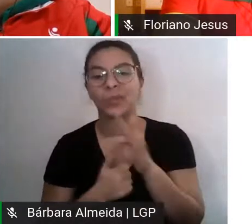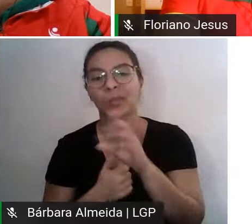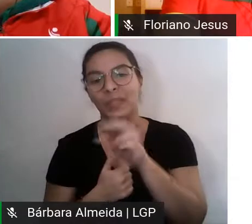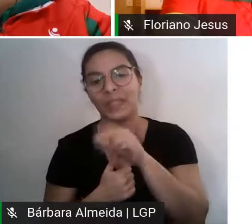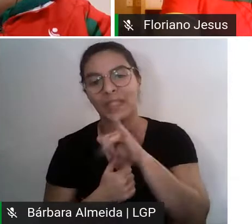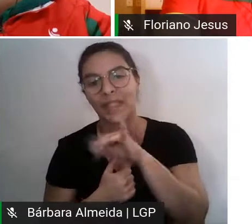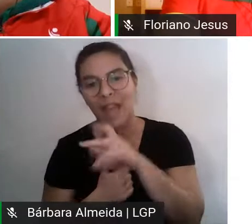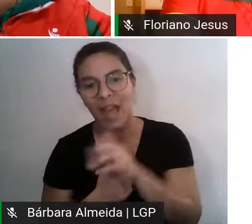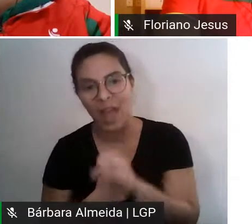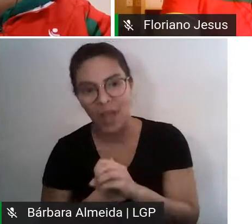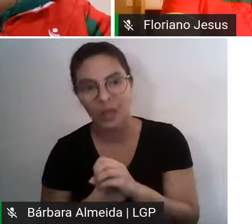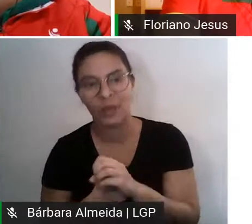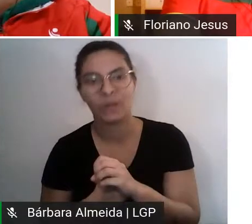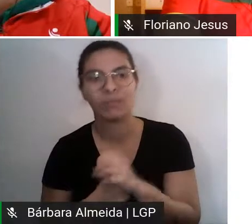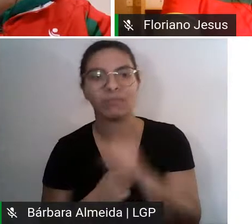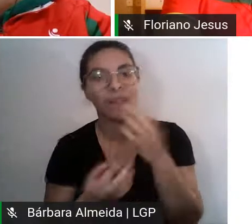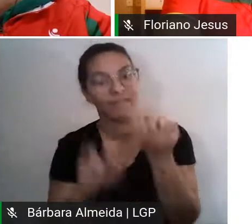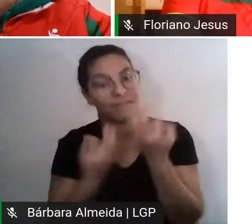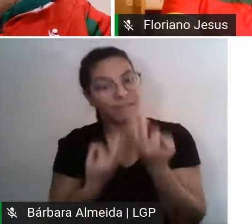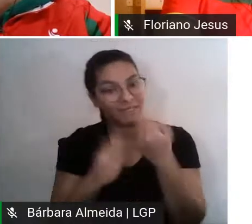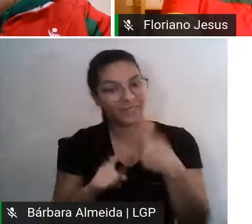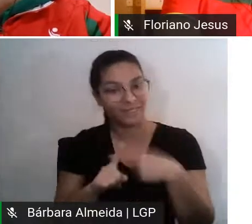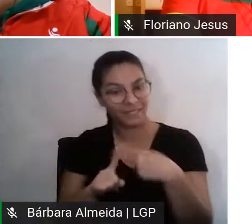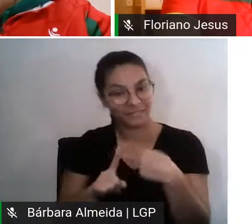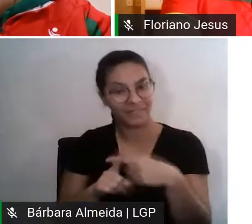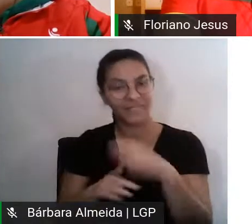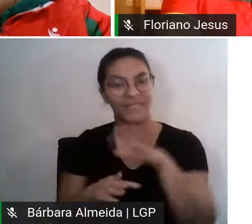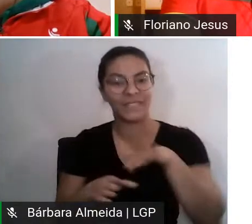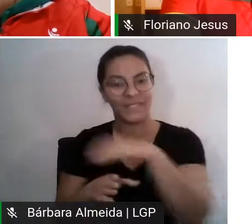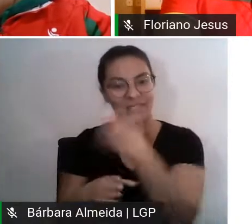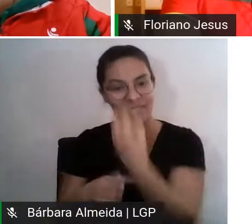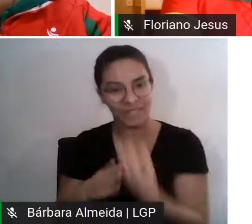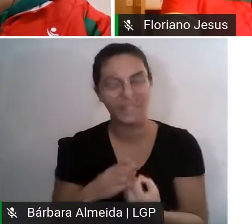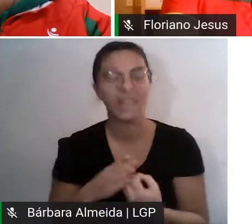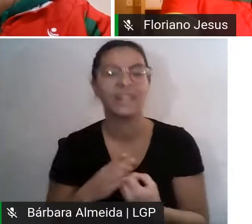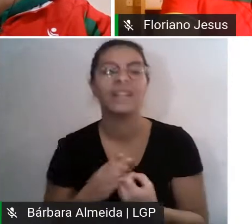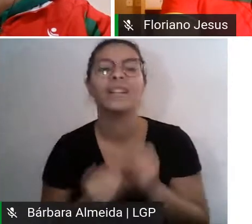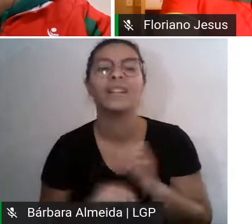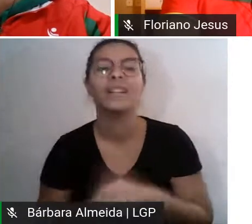Foi bom ver o Floriano, obrigada pelo elogio à classificação do basquete.